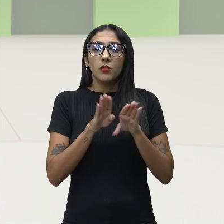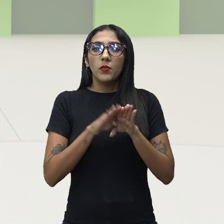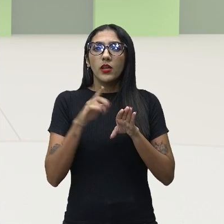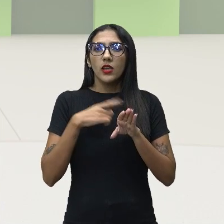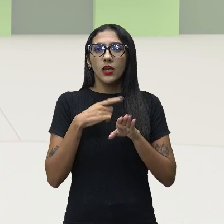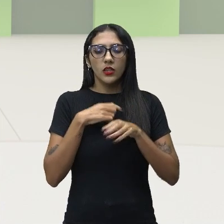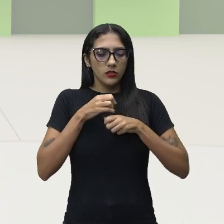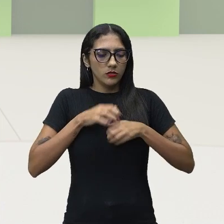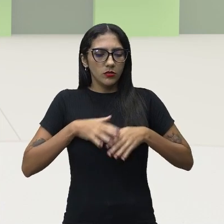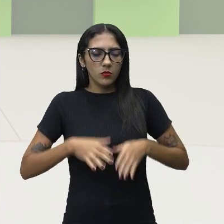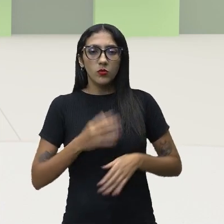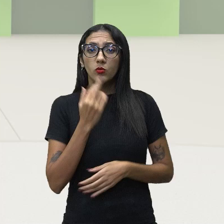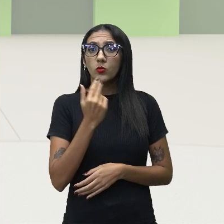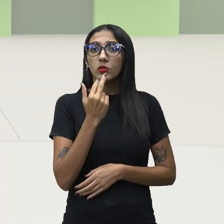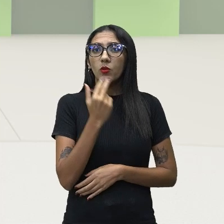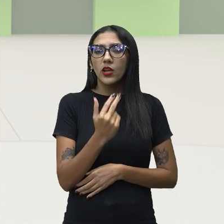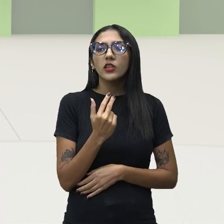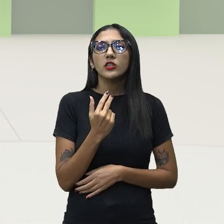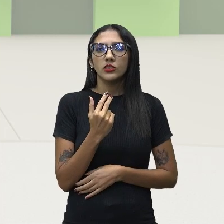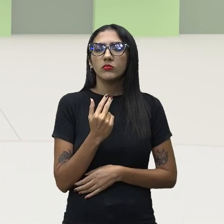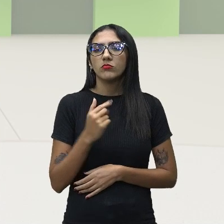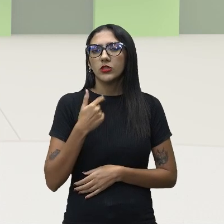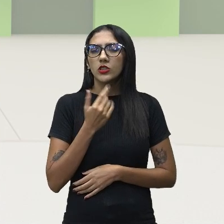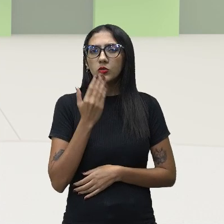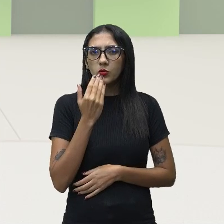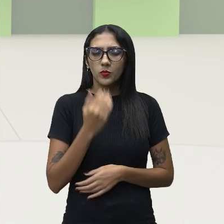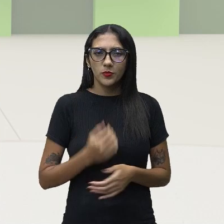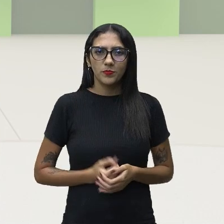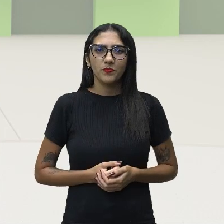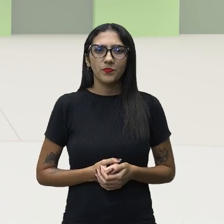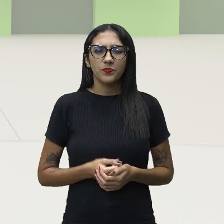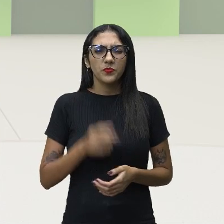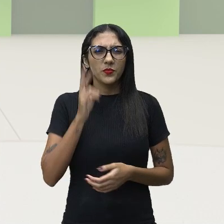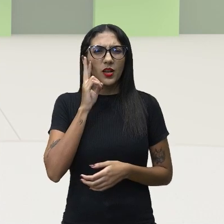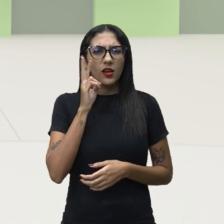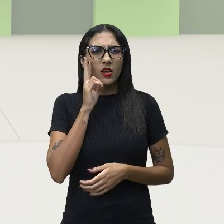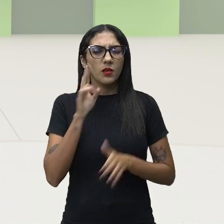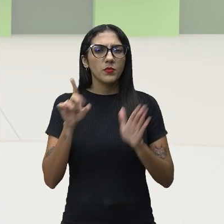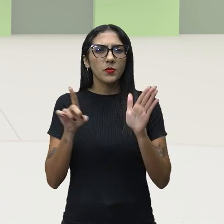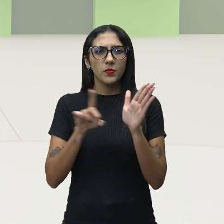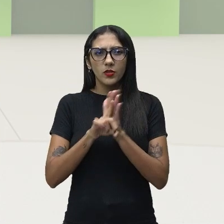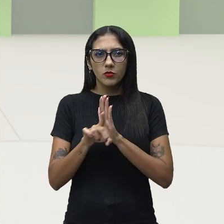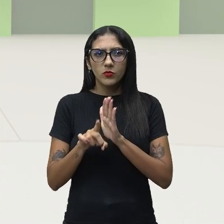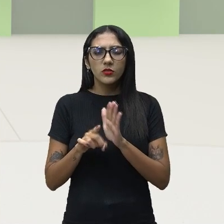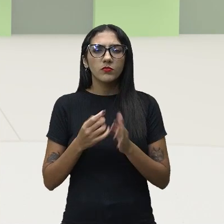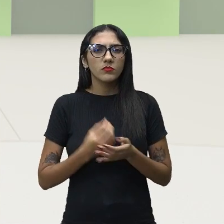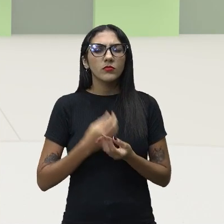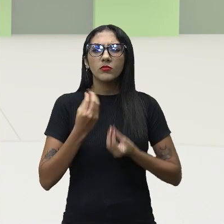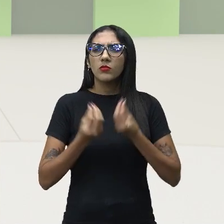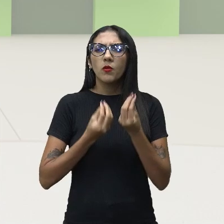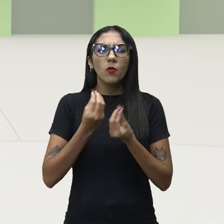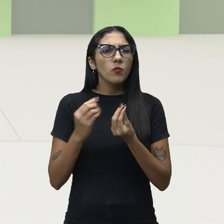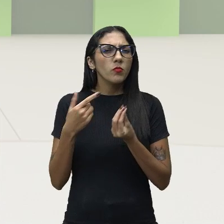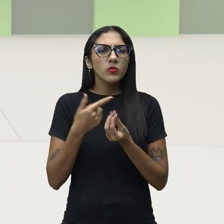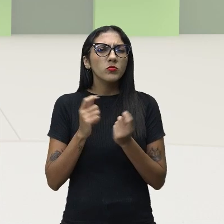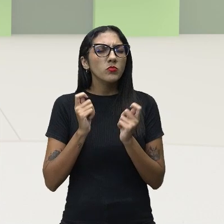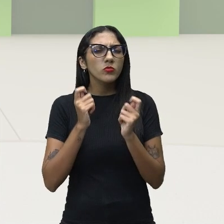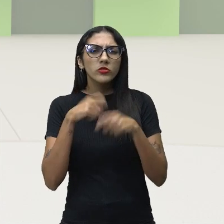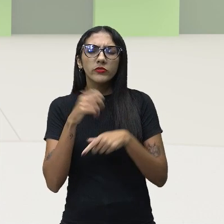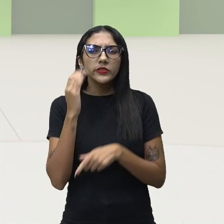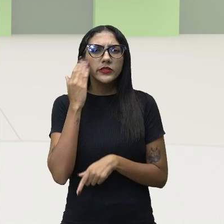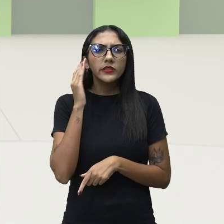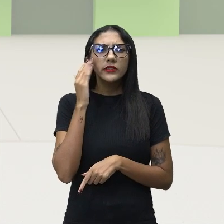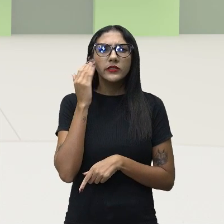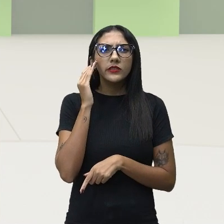os nutrientes que nós nos alimentamos. Lembra da perguntinha lá do início da aula, né? Como a gente faz para entender como é que